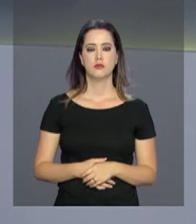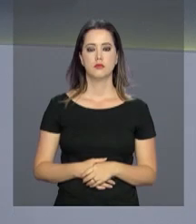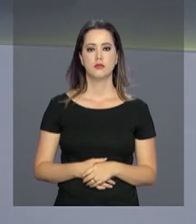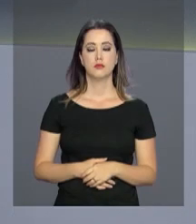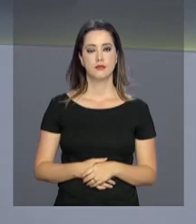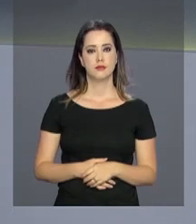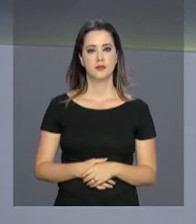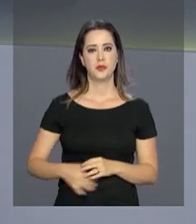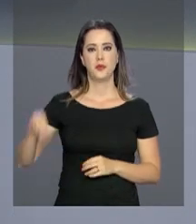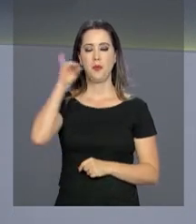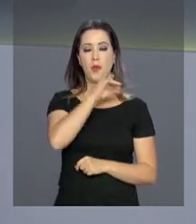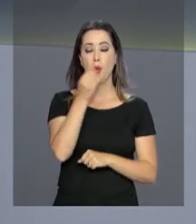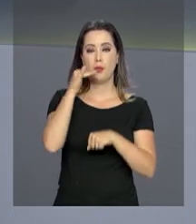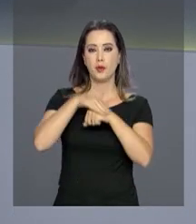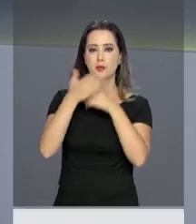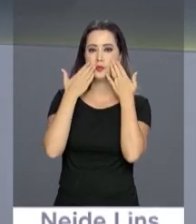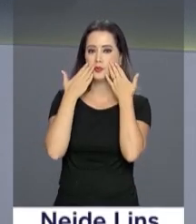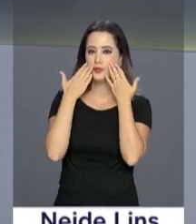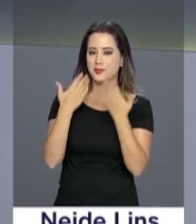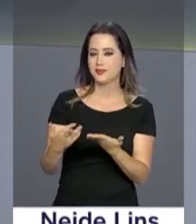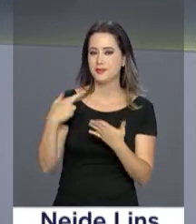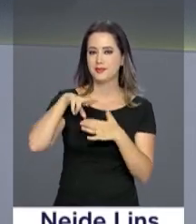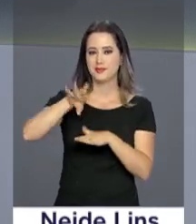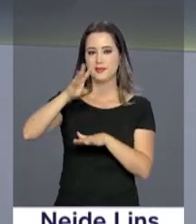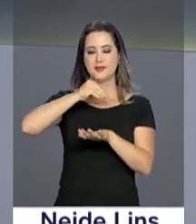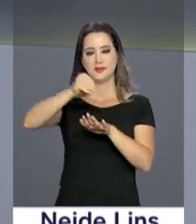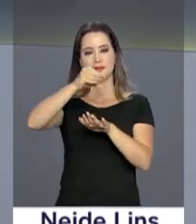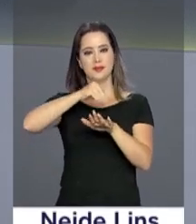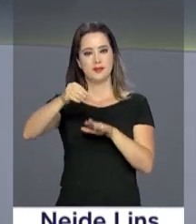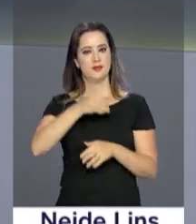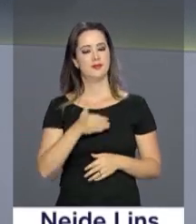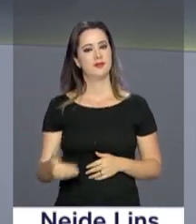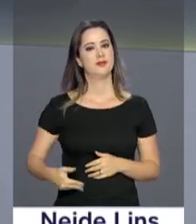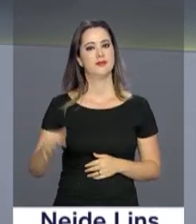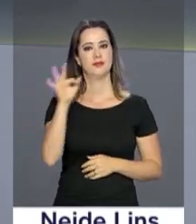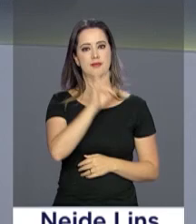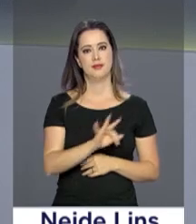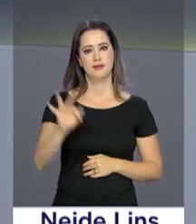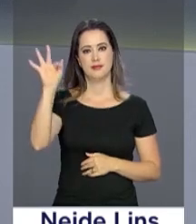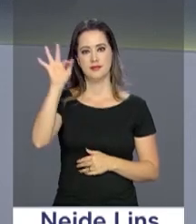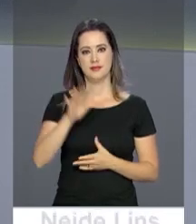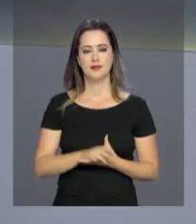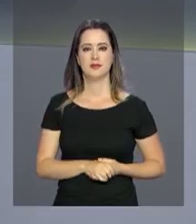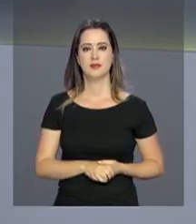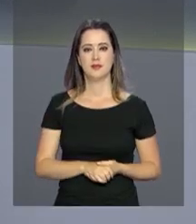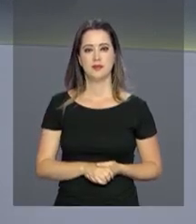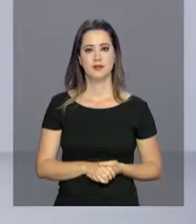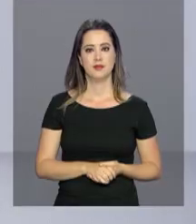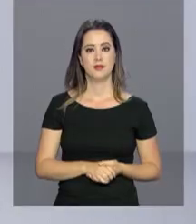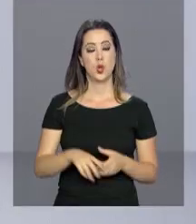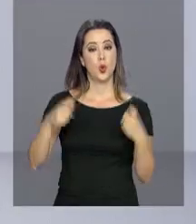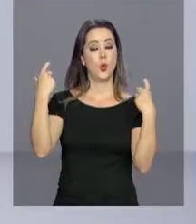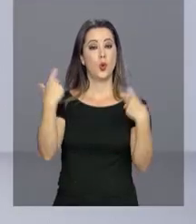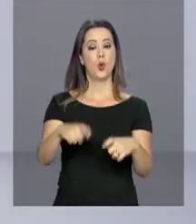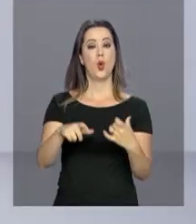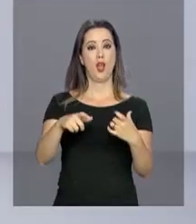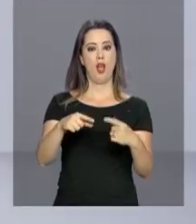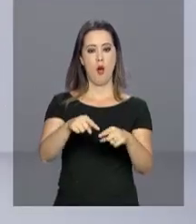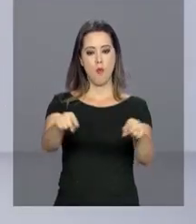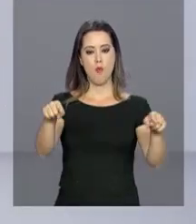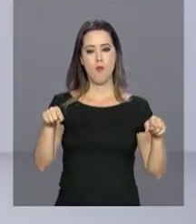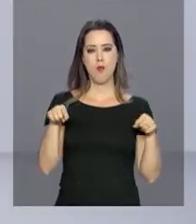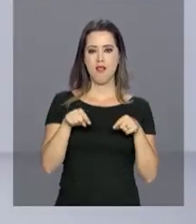olá boa noite no ar repórter e nbr com as notícias do governo federal um laboratório